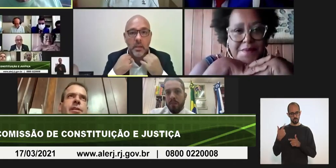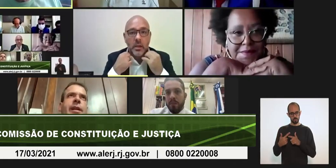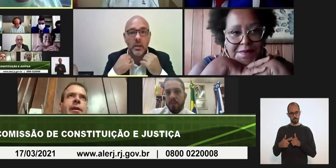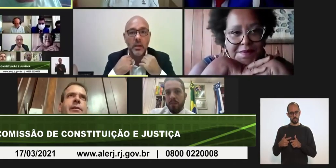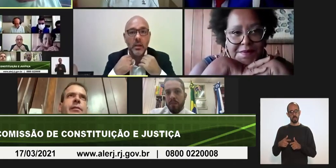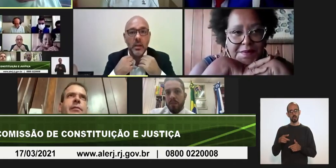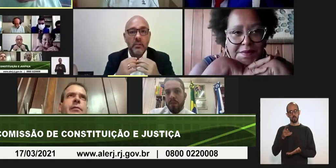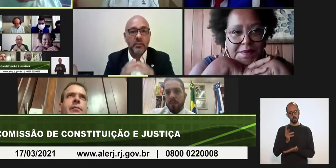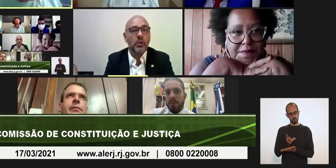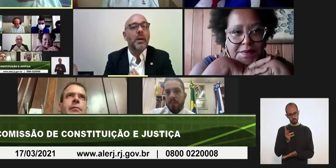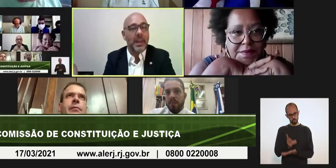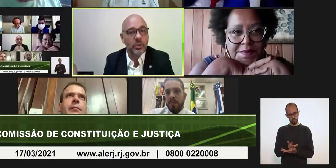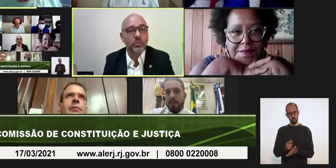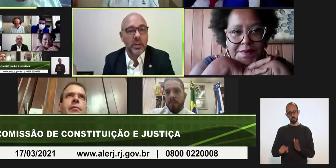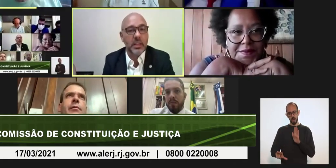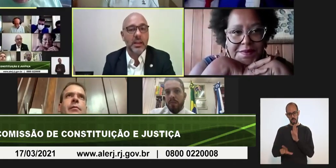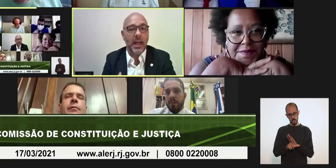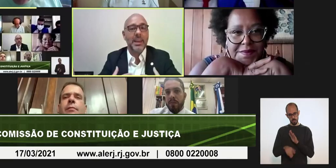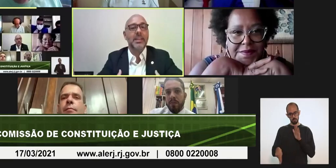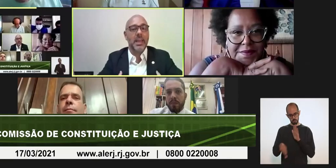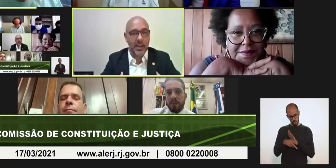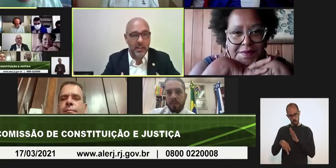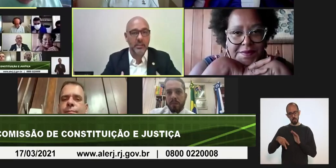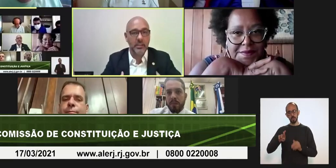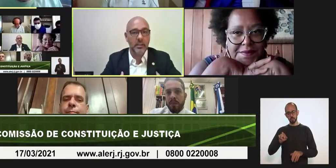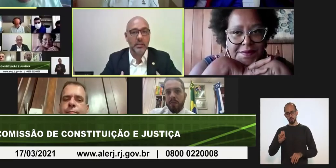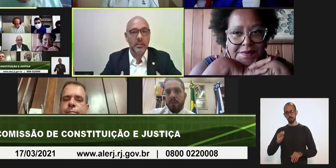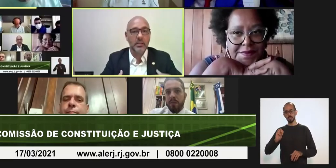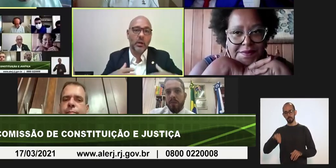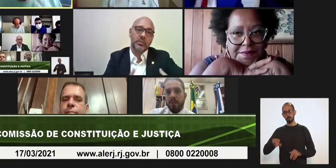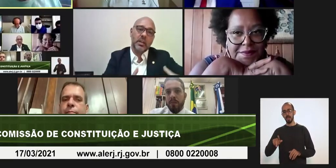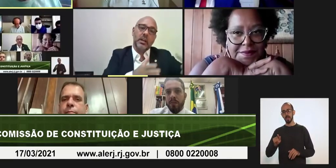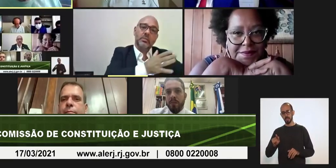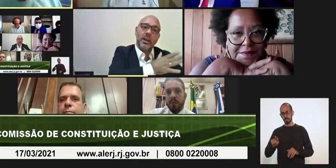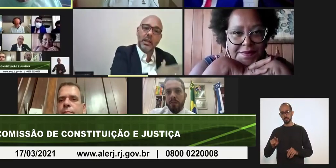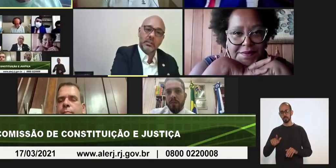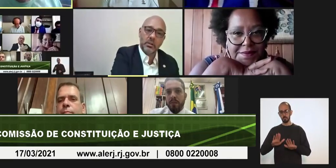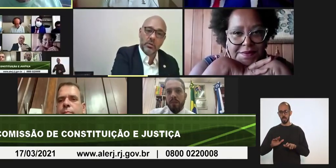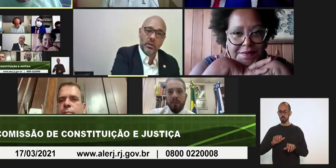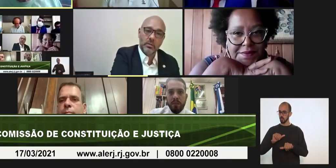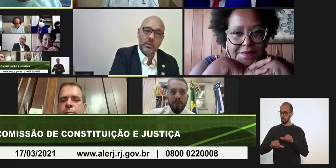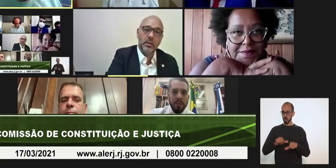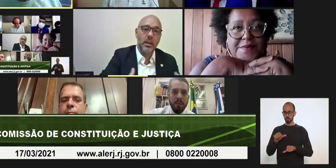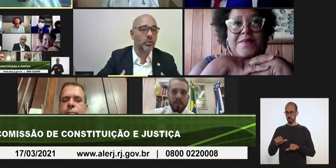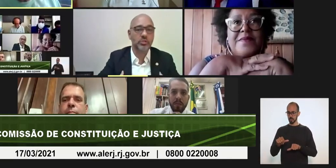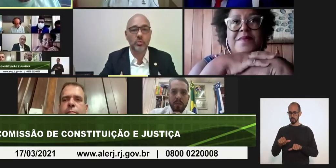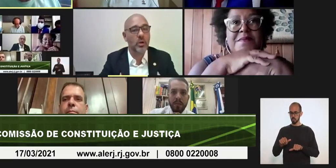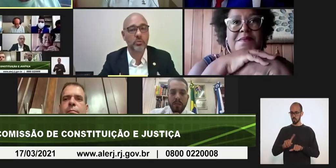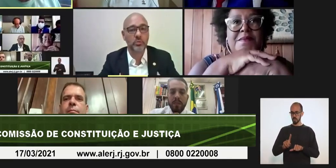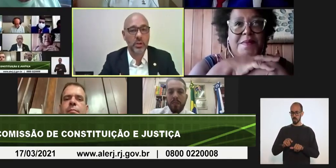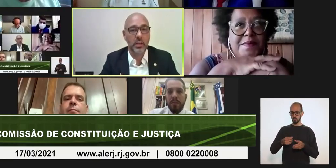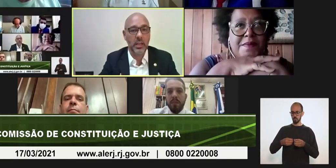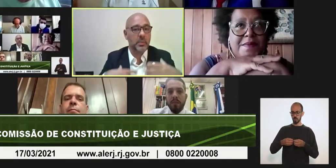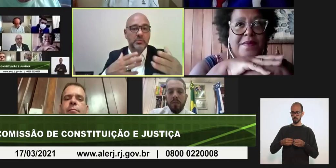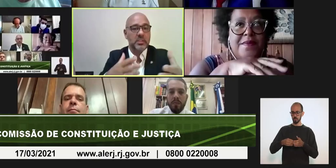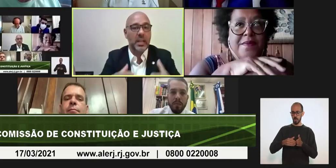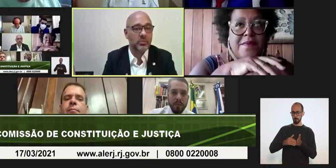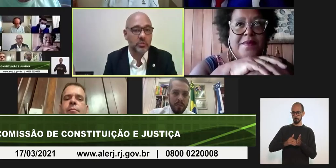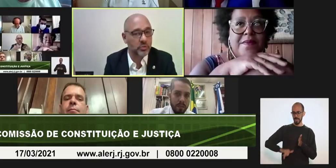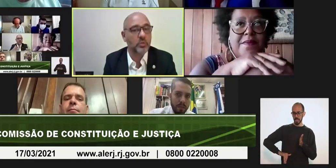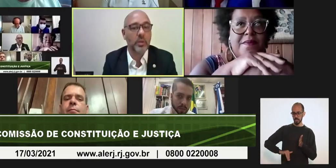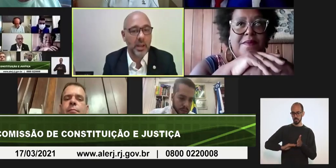tema, altere a lei que está em vigor, porque ele vai acrescentar as especificidades na lei anterior, vai ficar garantido ali.